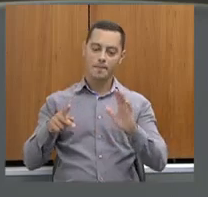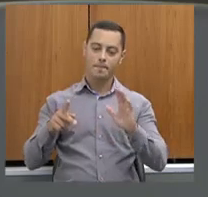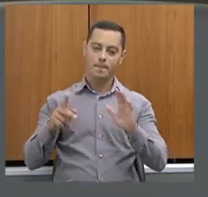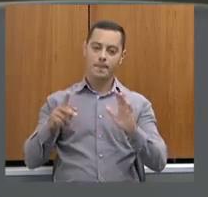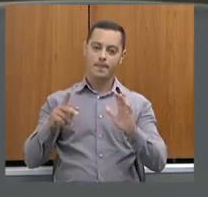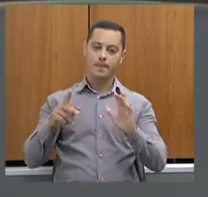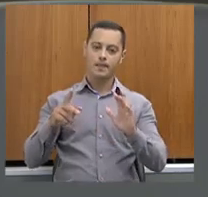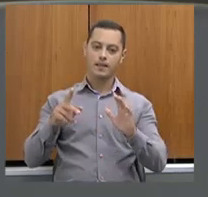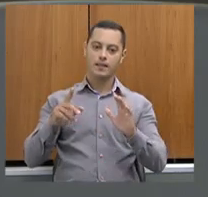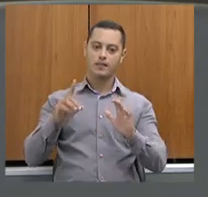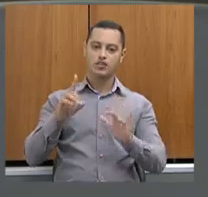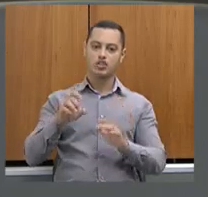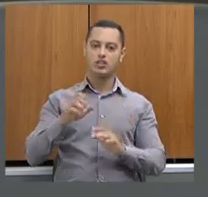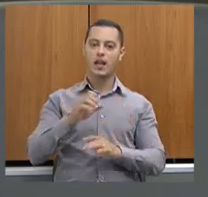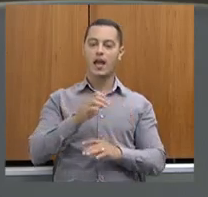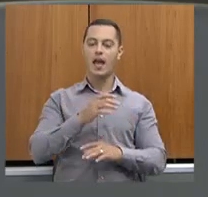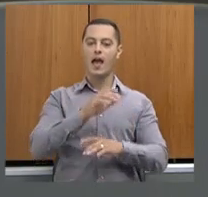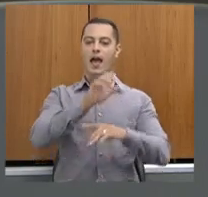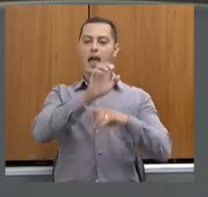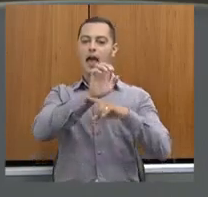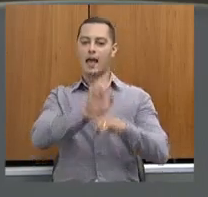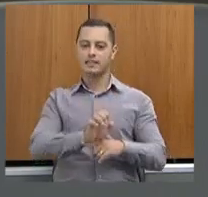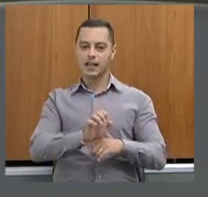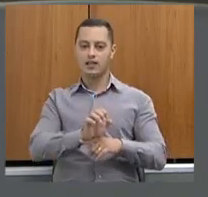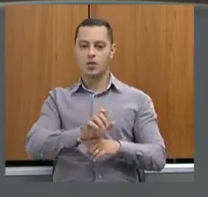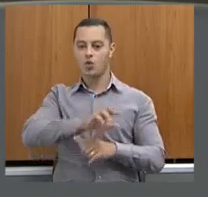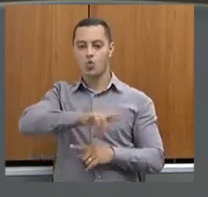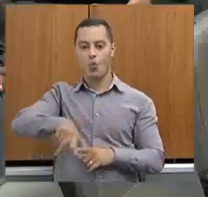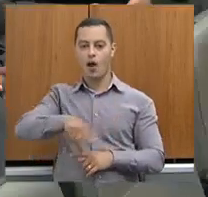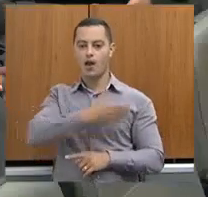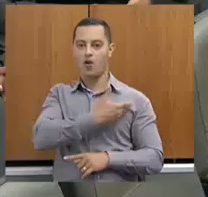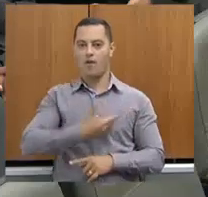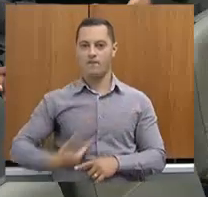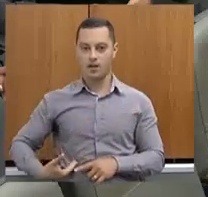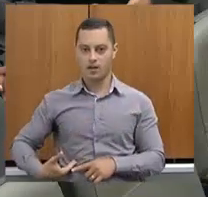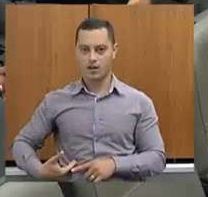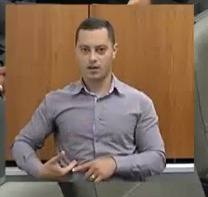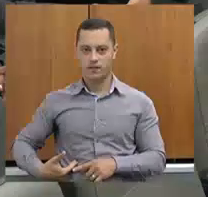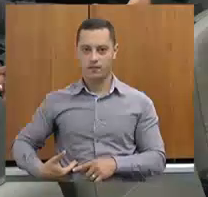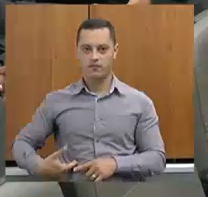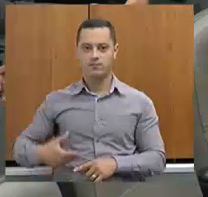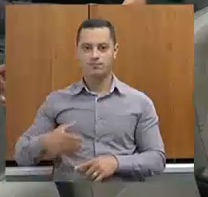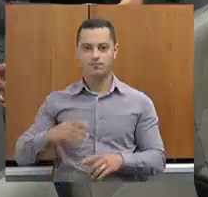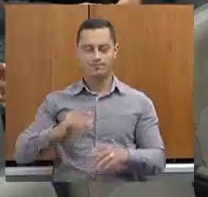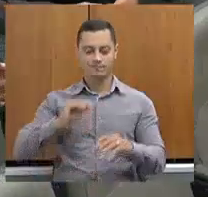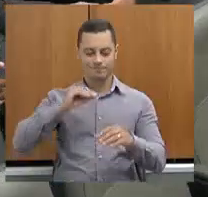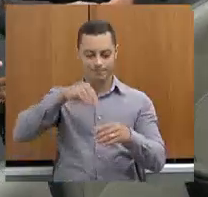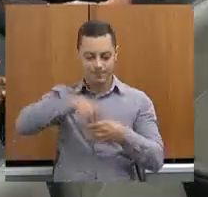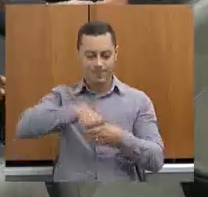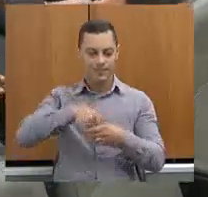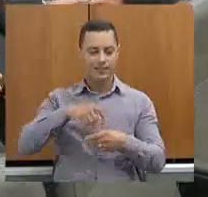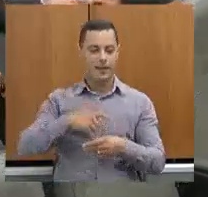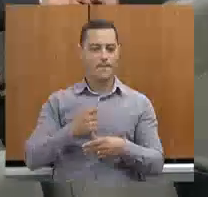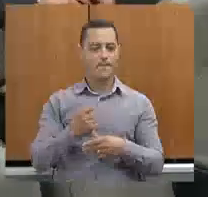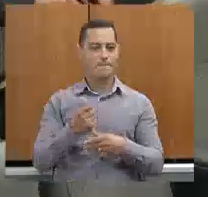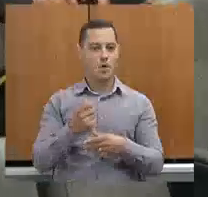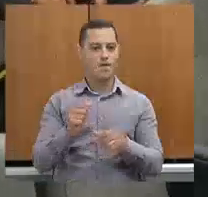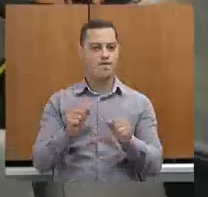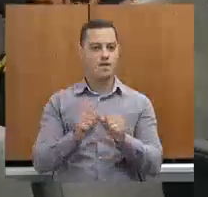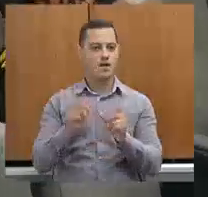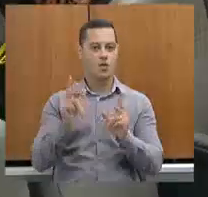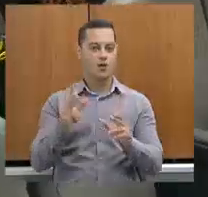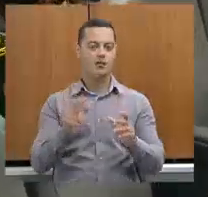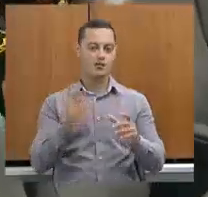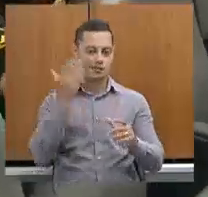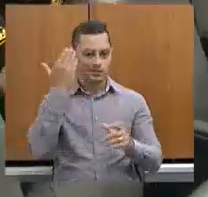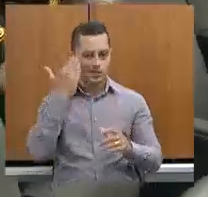governo são poucas as instituições em um governo que faz isso né muda governo